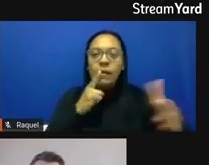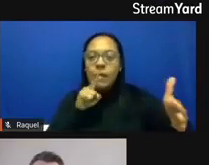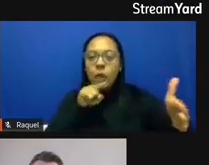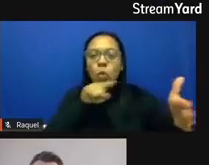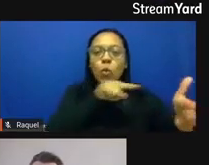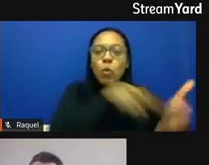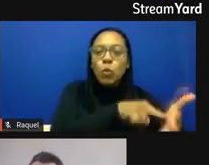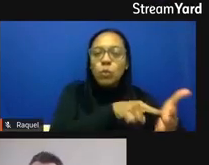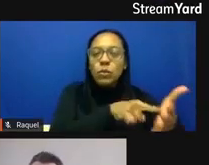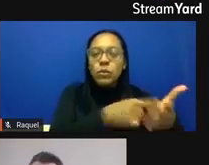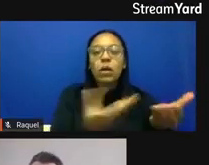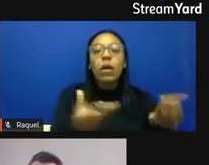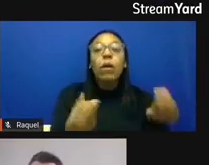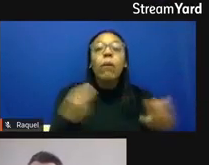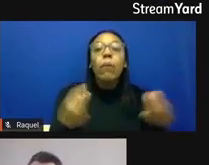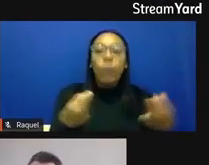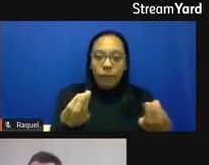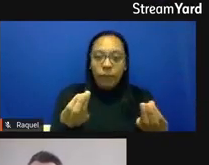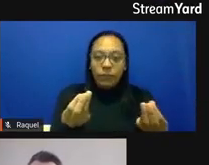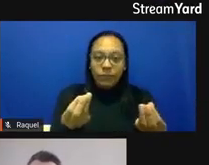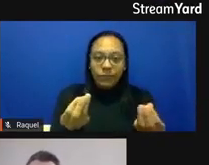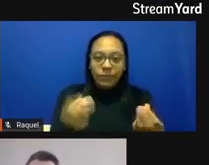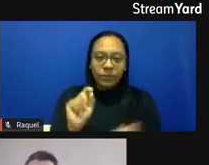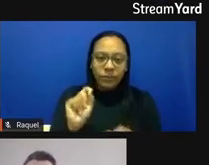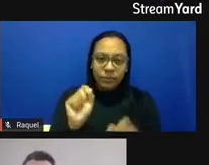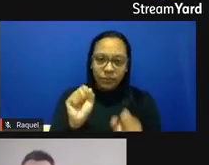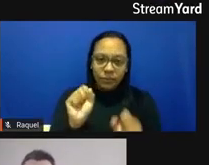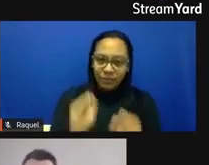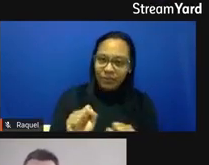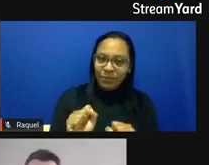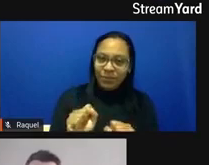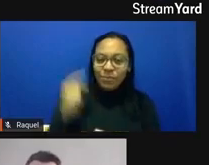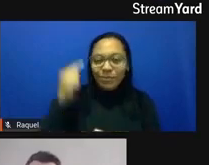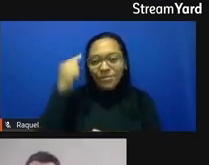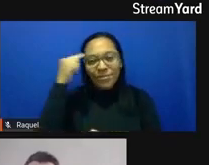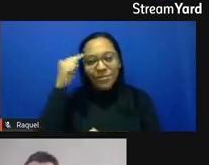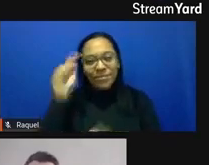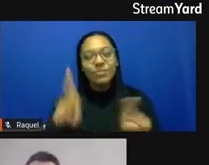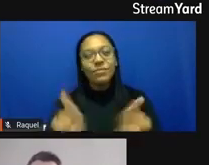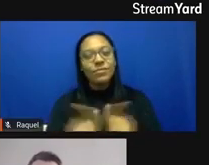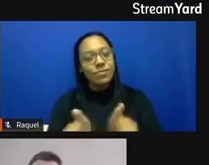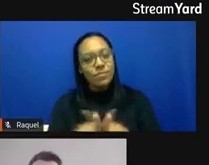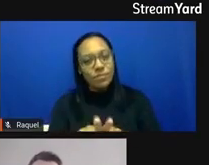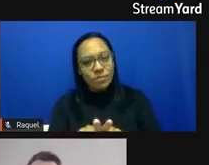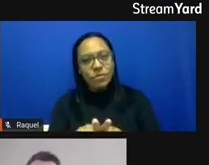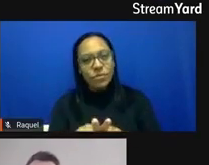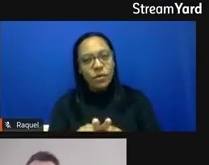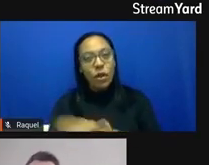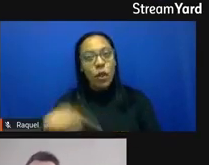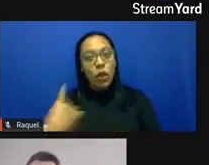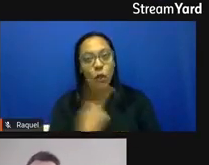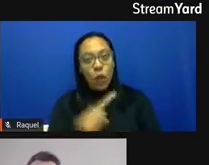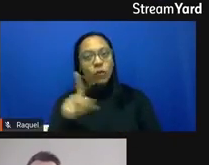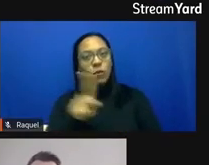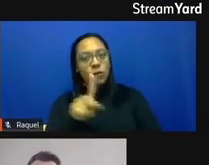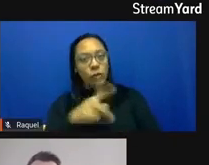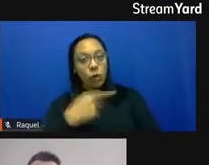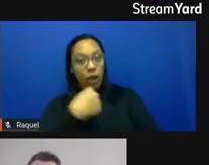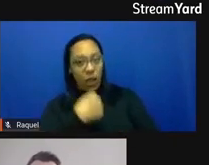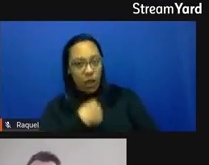dessas denúncias, o que que a gente pode pensar também enquanto docentes, tanto eu quanto Gabriela